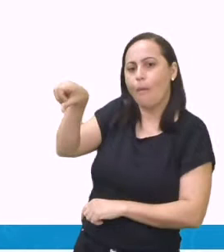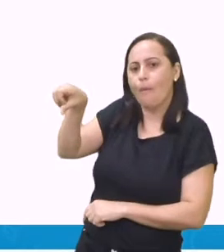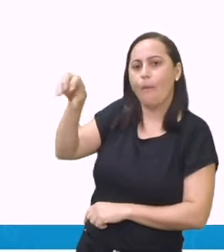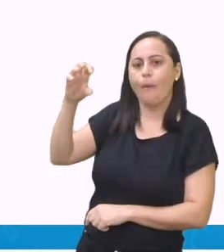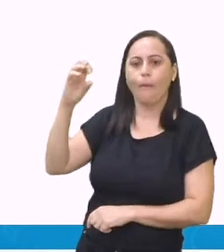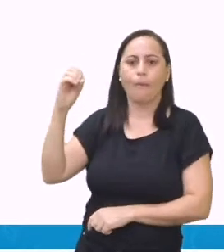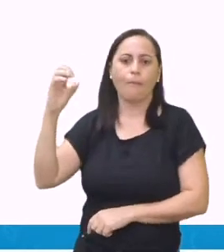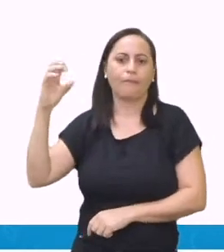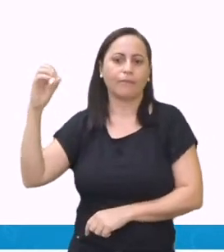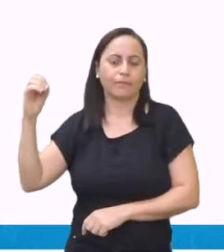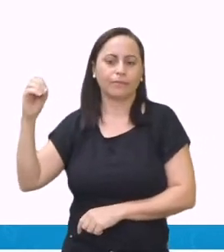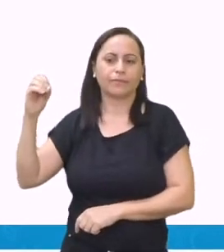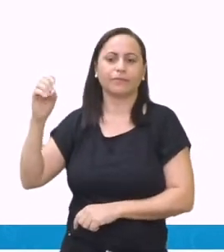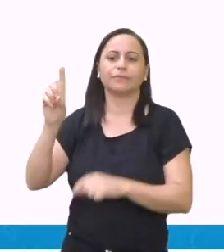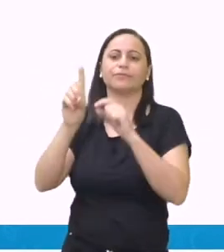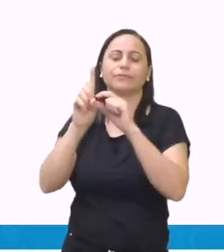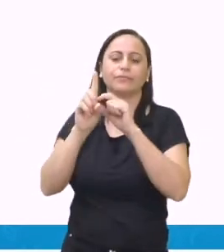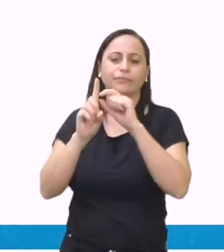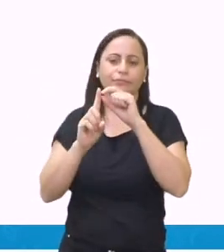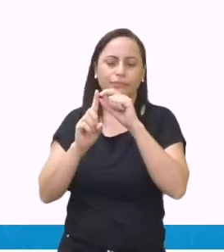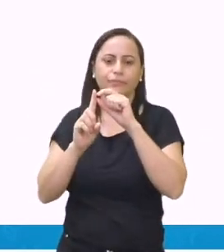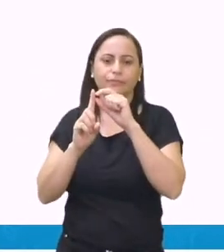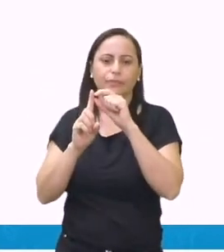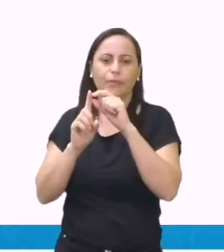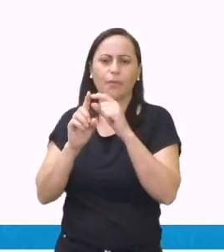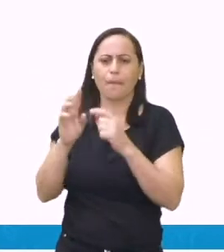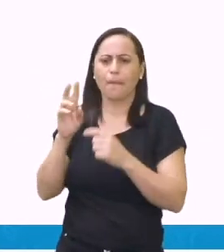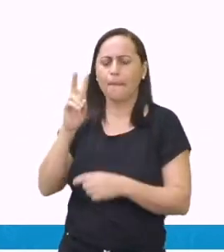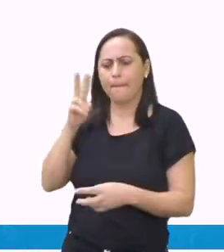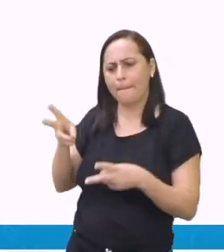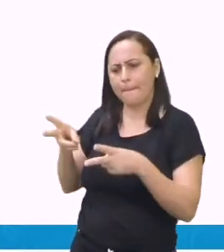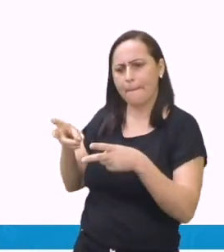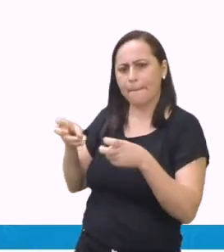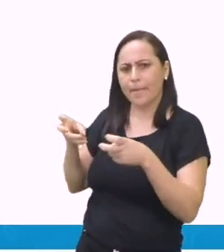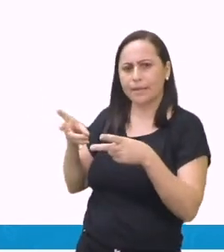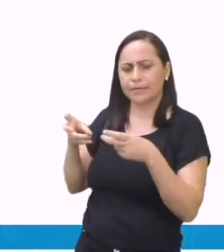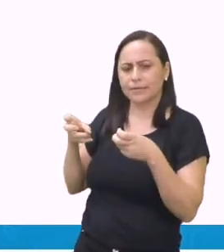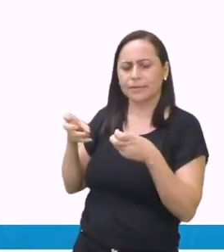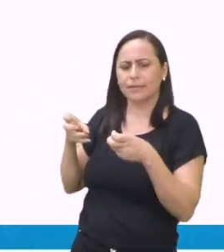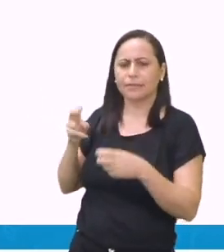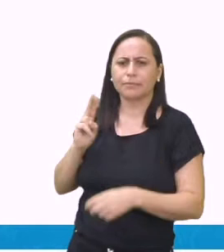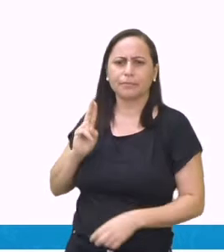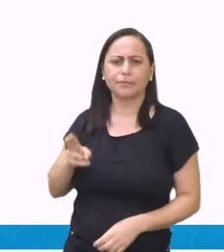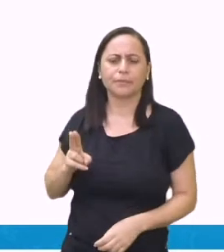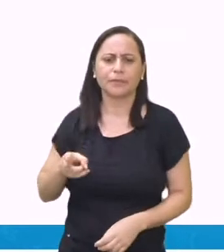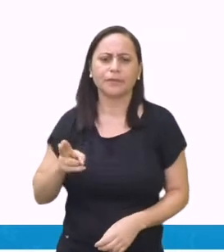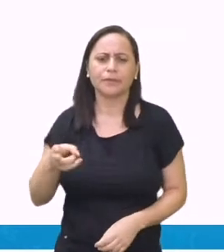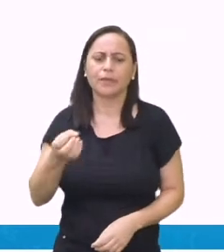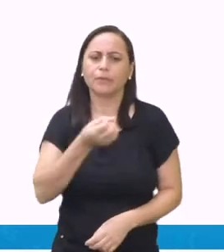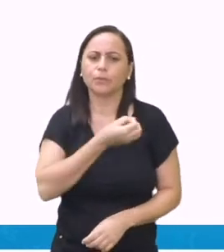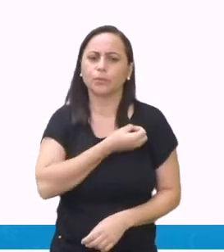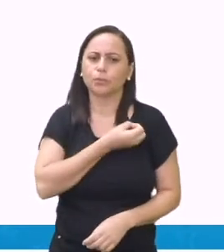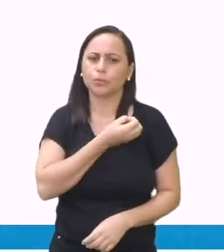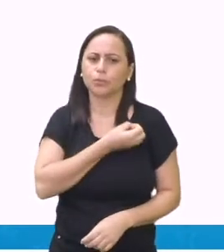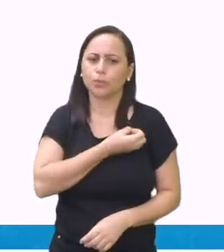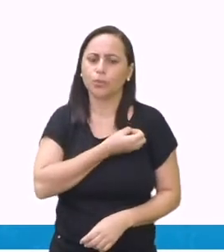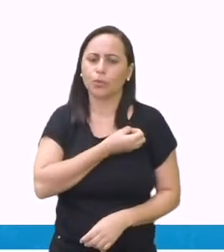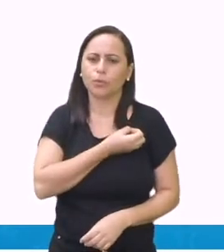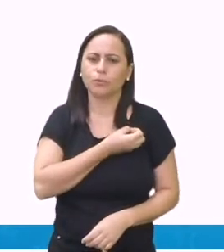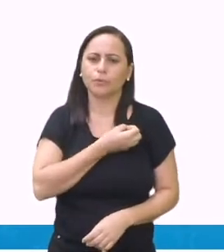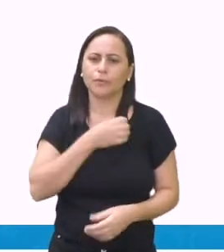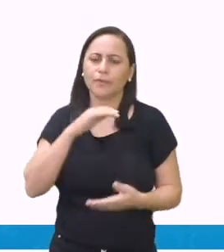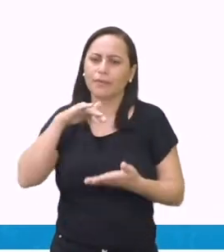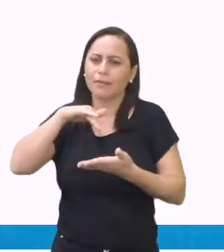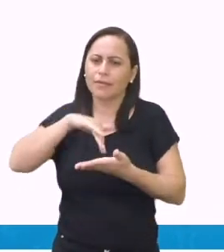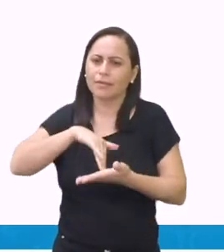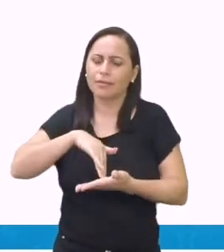900 unidades. Repare que sempre o número que vai até a centena,